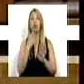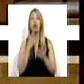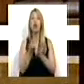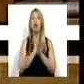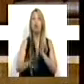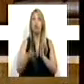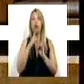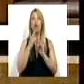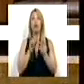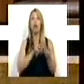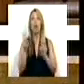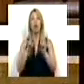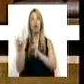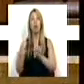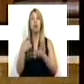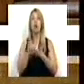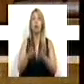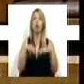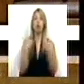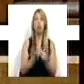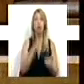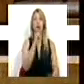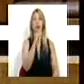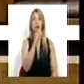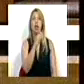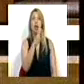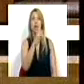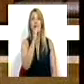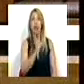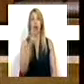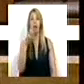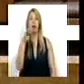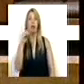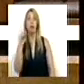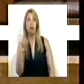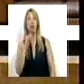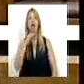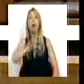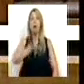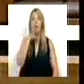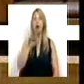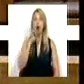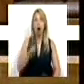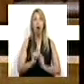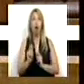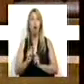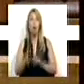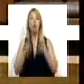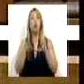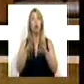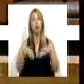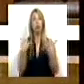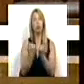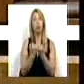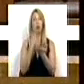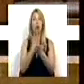apoios sociais como o CSI, a RSI, a Bom de Família, a Ação Social Escolar,